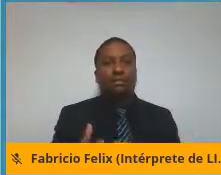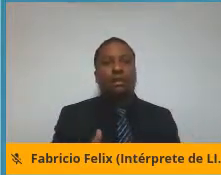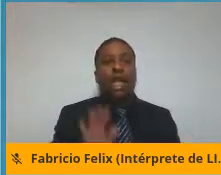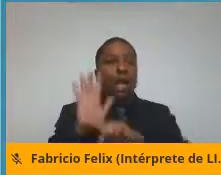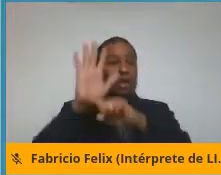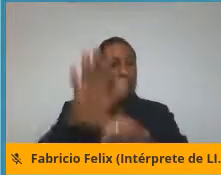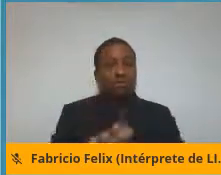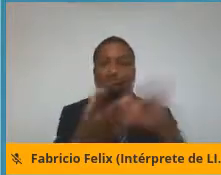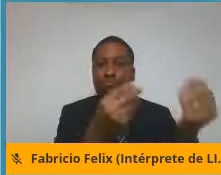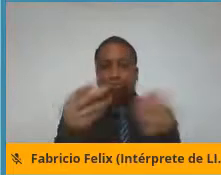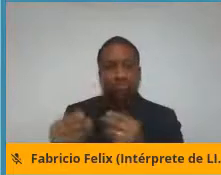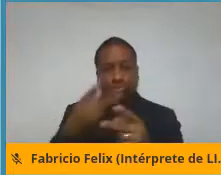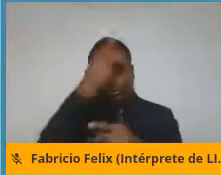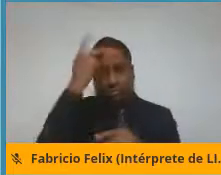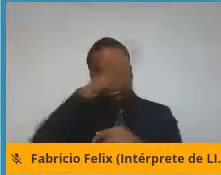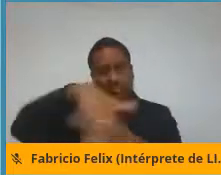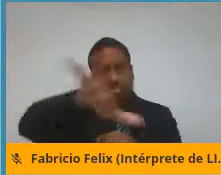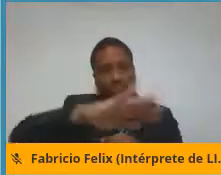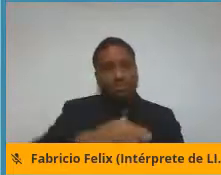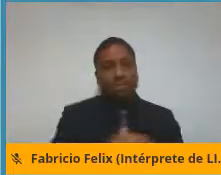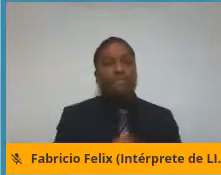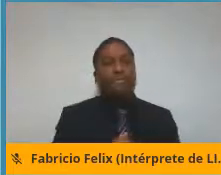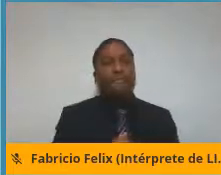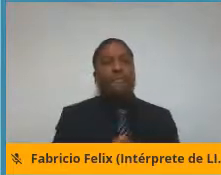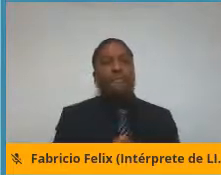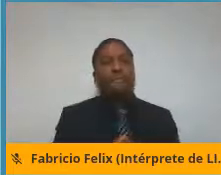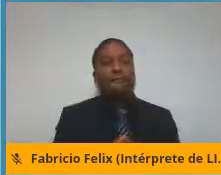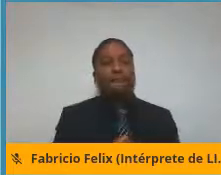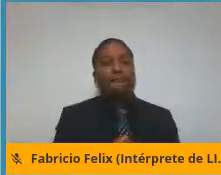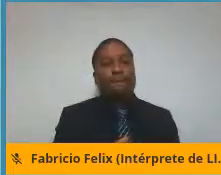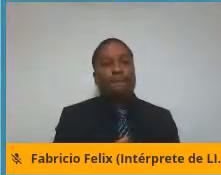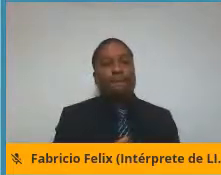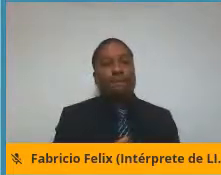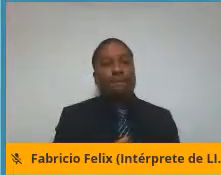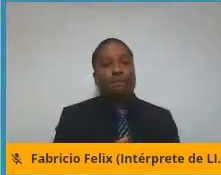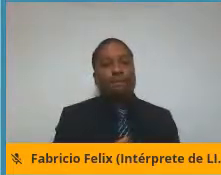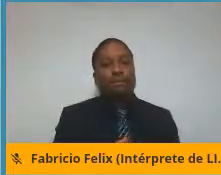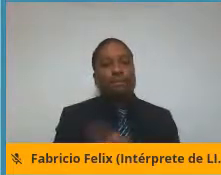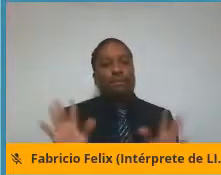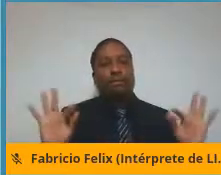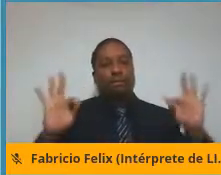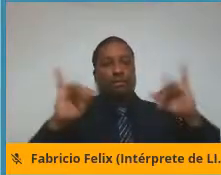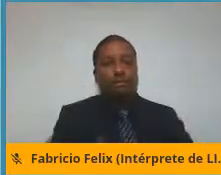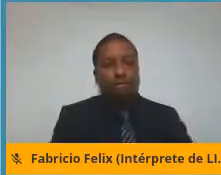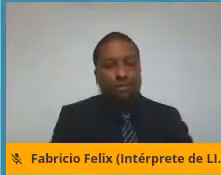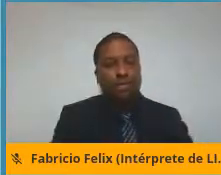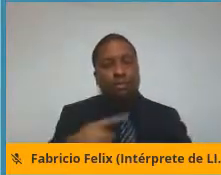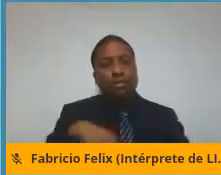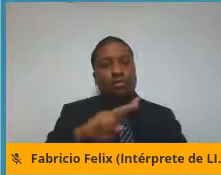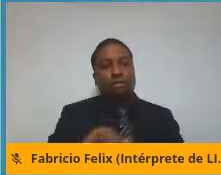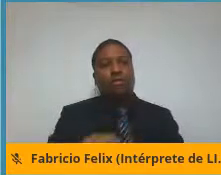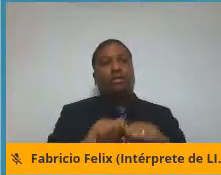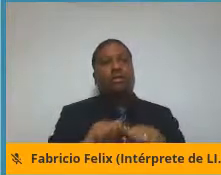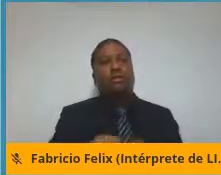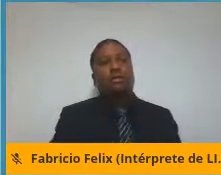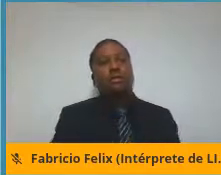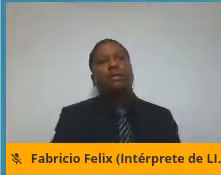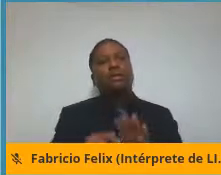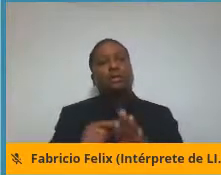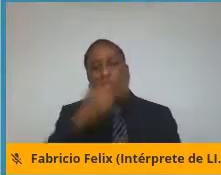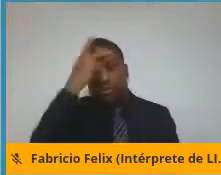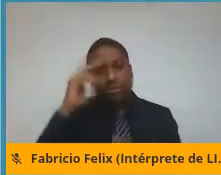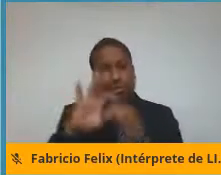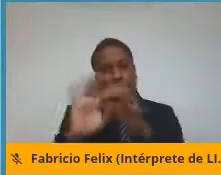nesse texto, certo? Eu vou ficando por aqui, no final a gente vai abrir espaço para perguntas, quem quiser fazer perguntas já